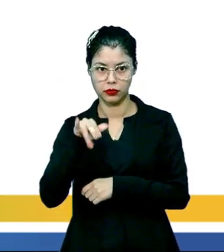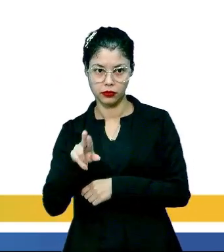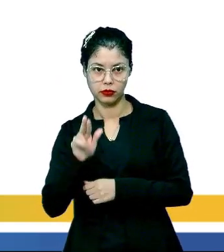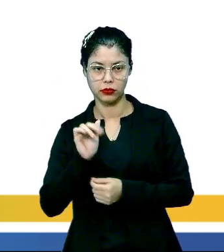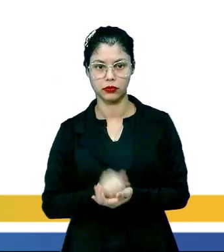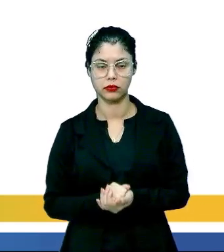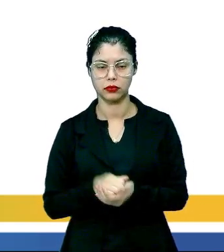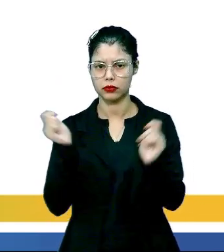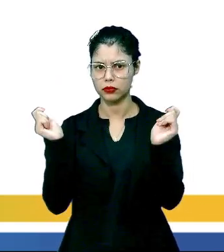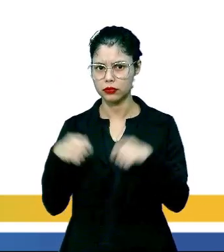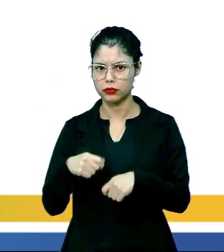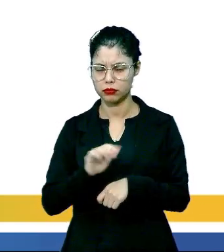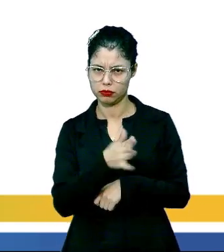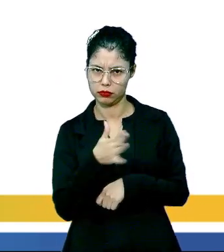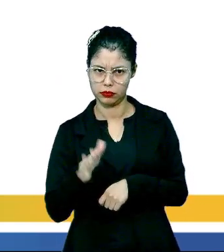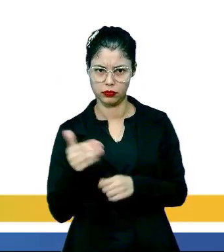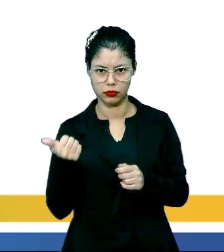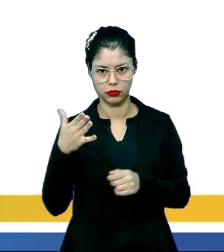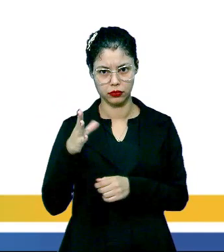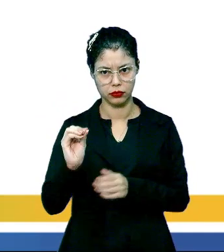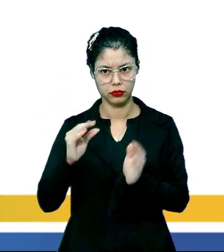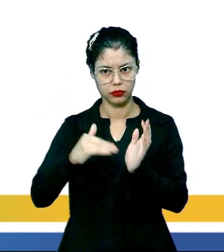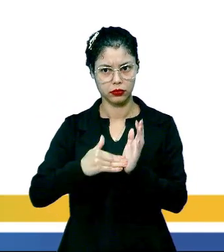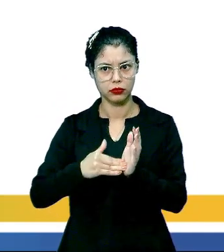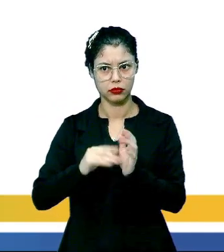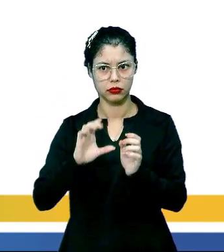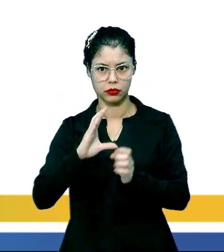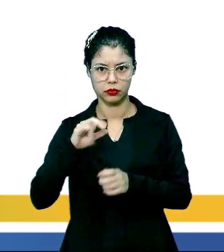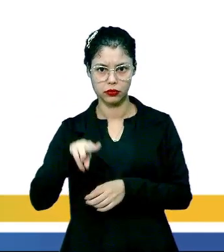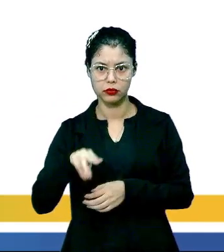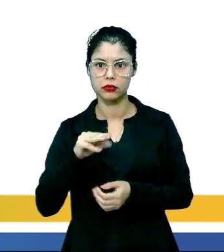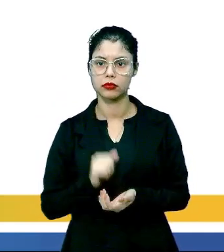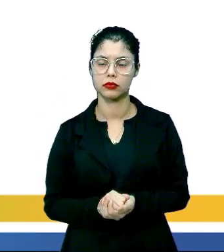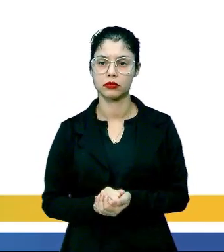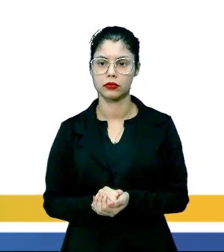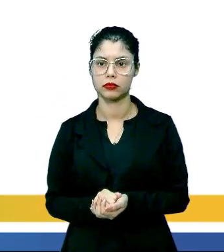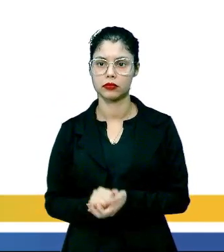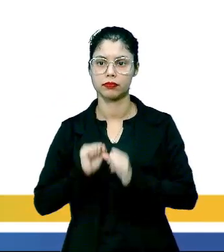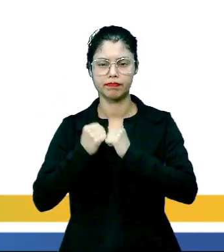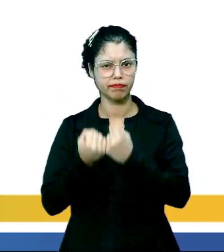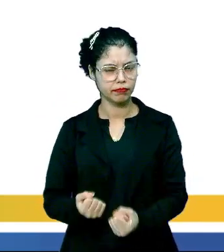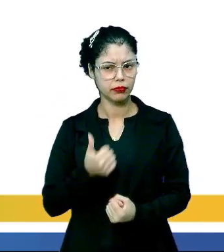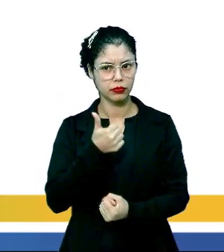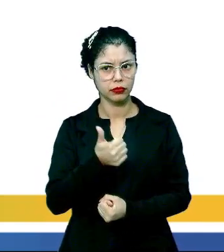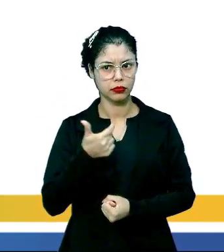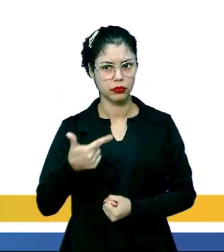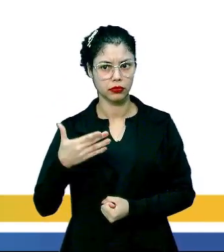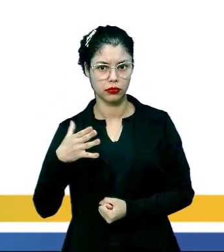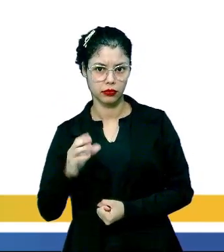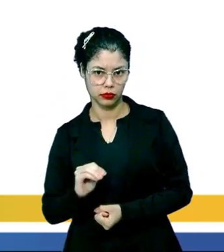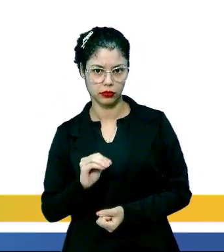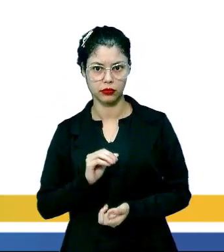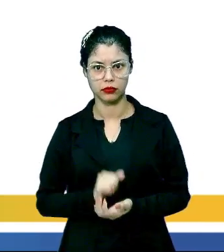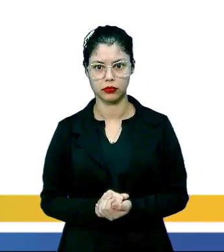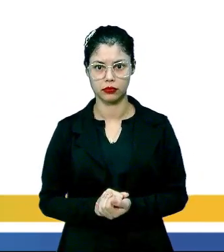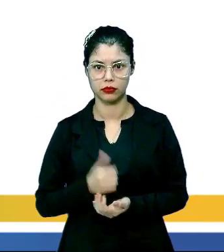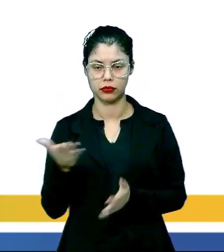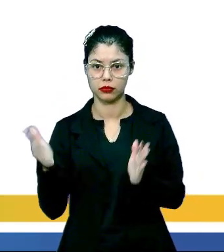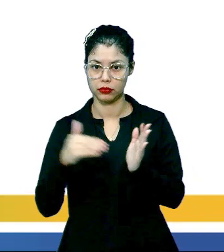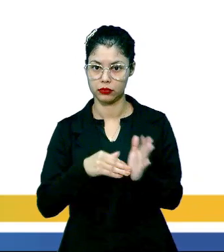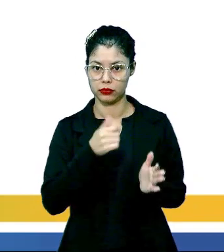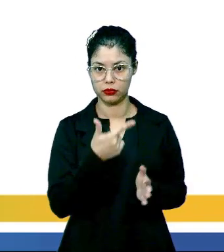rim, tá? Possui aí cerca de 10 centímetros de comprimento, um peso aproximado de